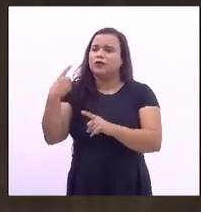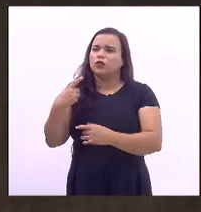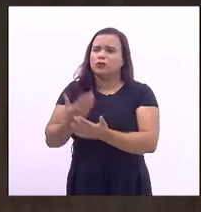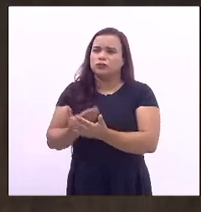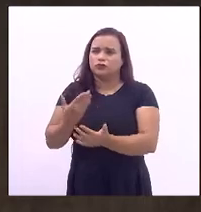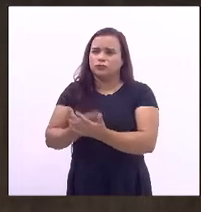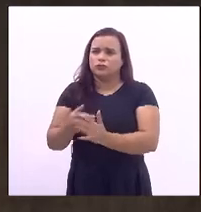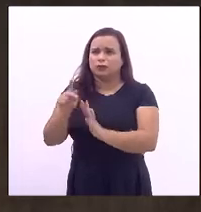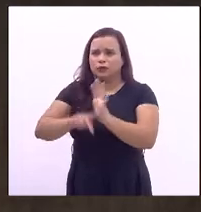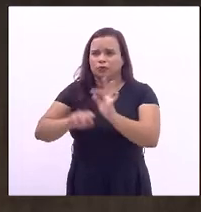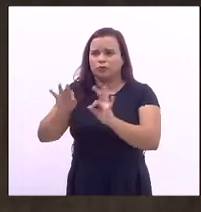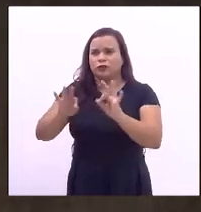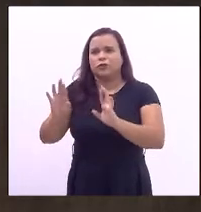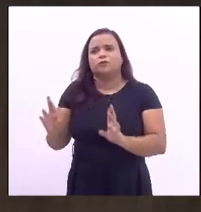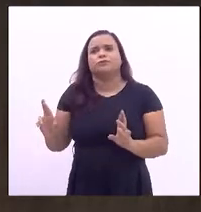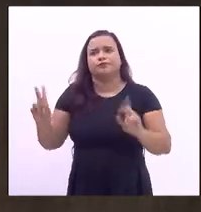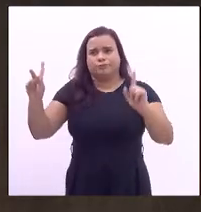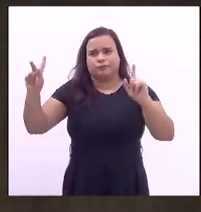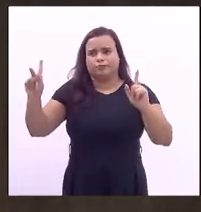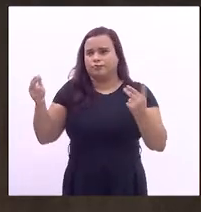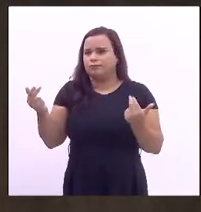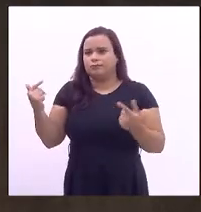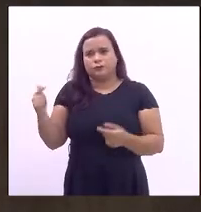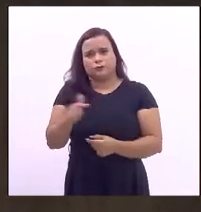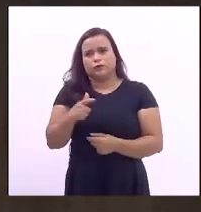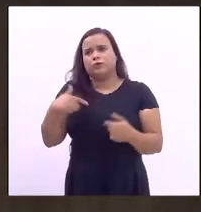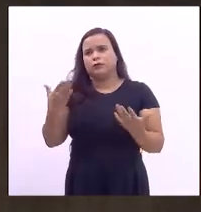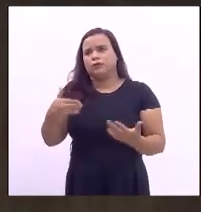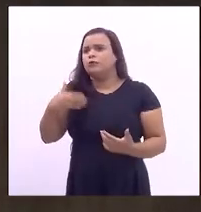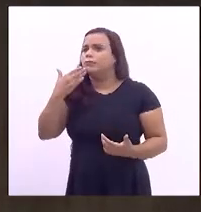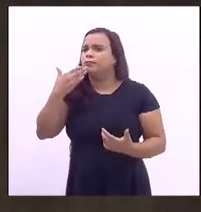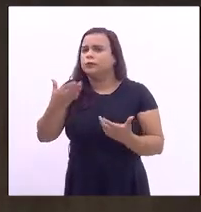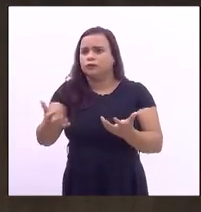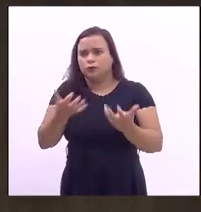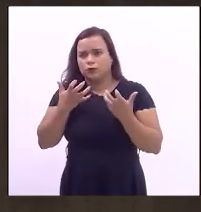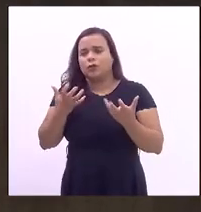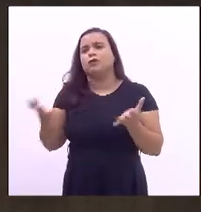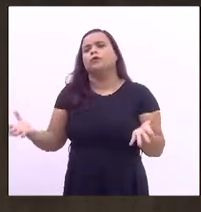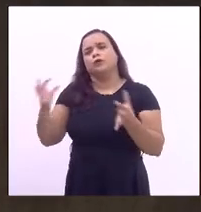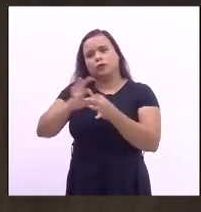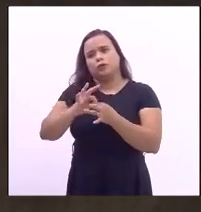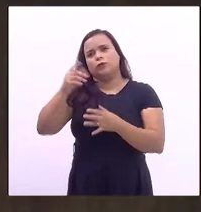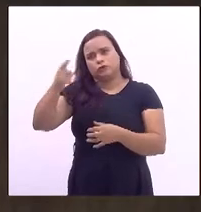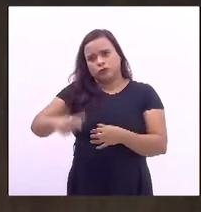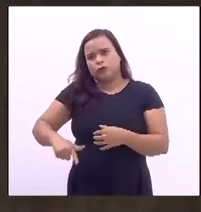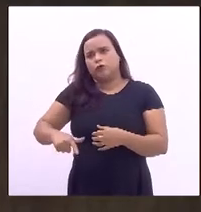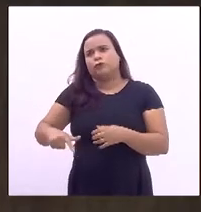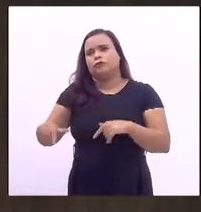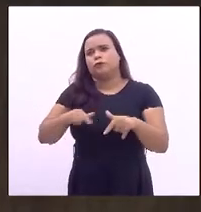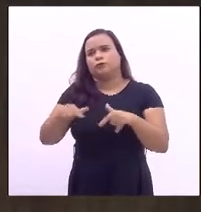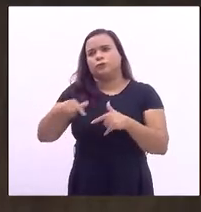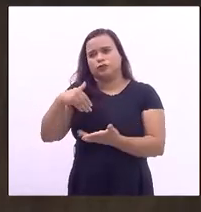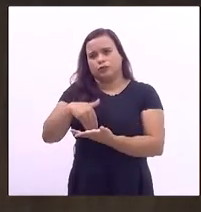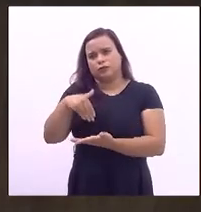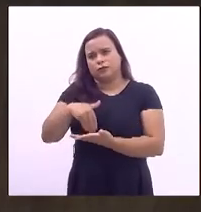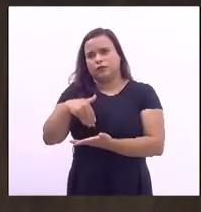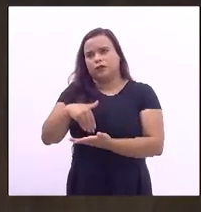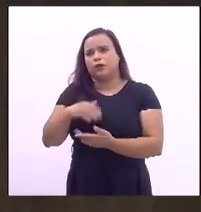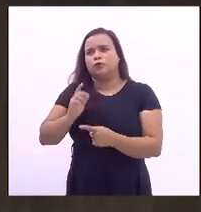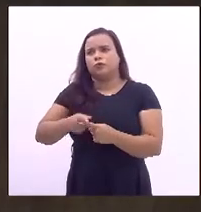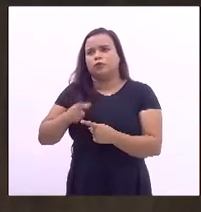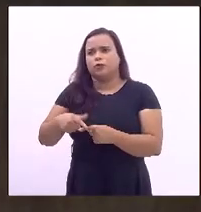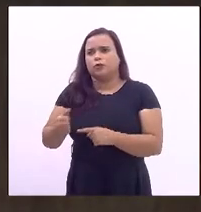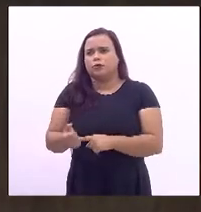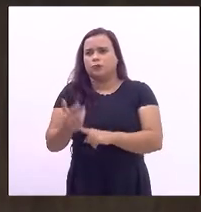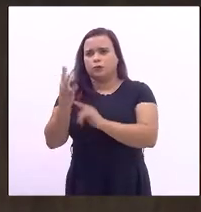projetos de nada são parecidos Então eu queria pedir o senhor para incluir novamente no expediente final porque já tem